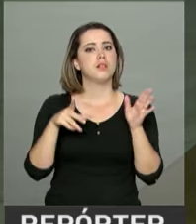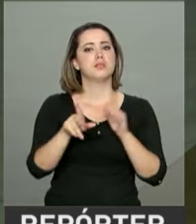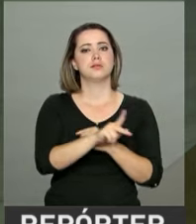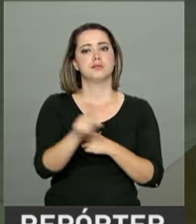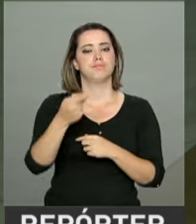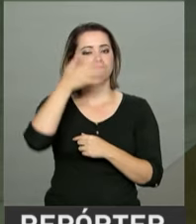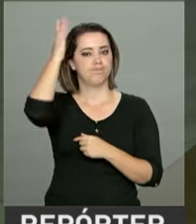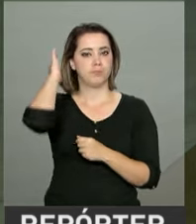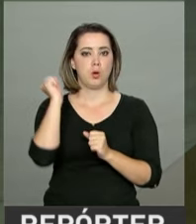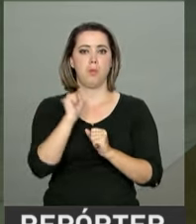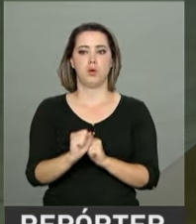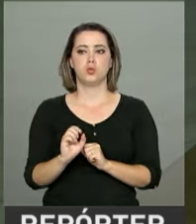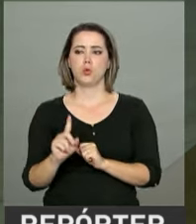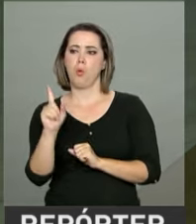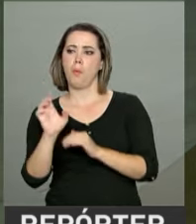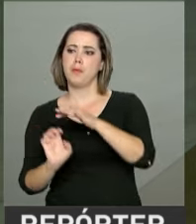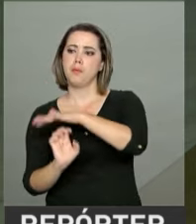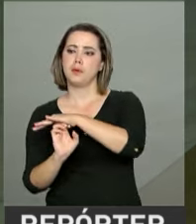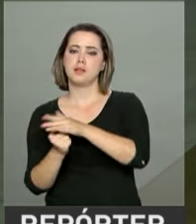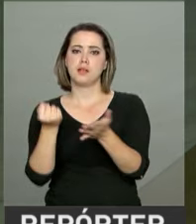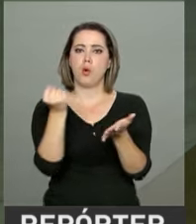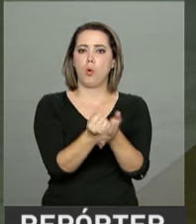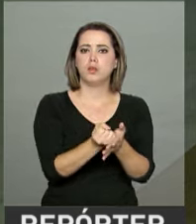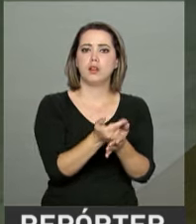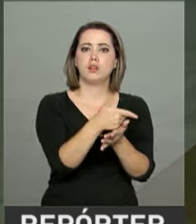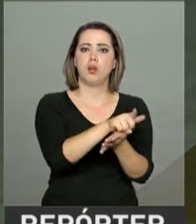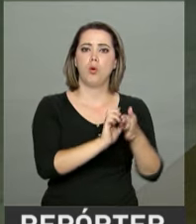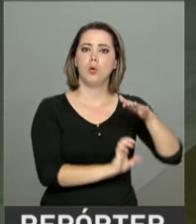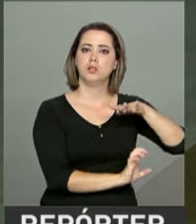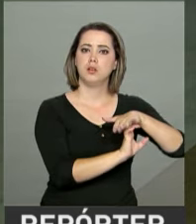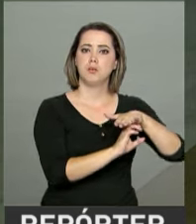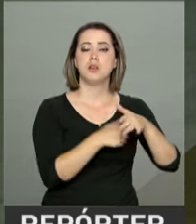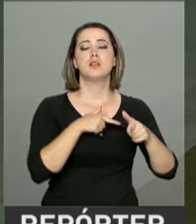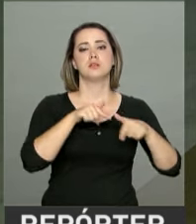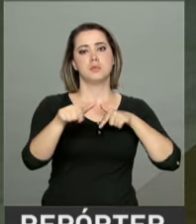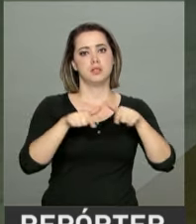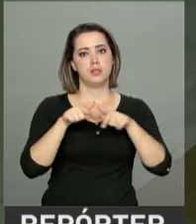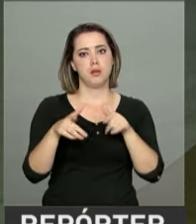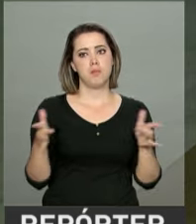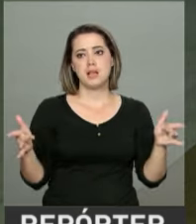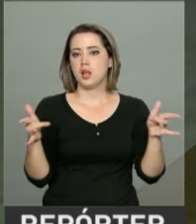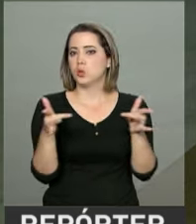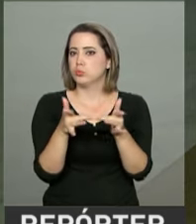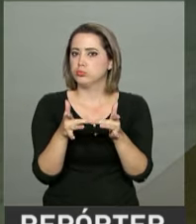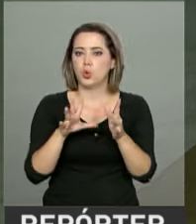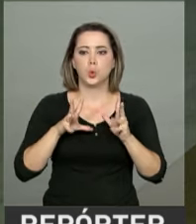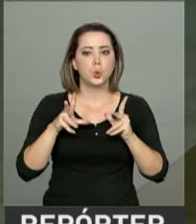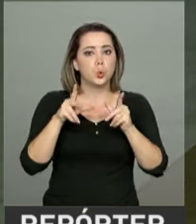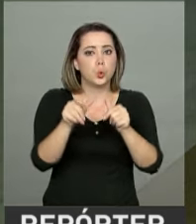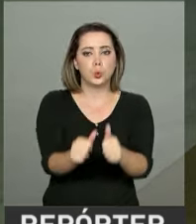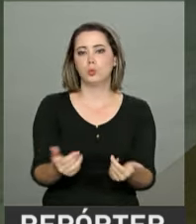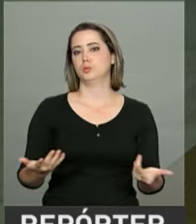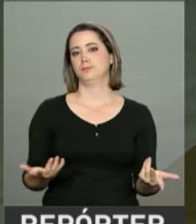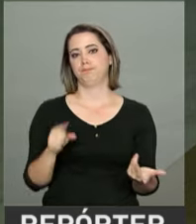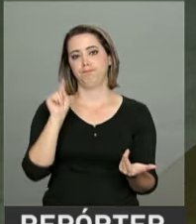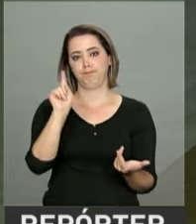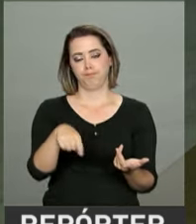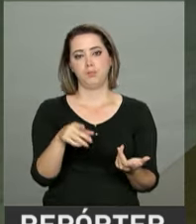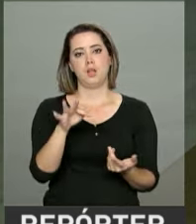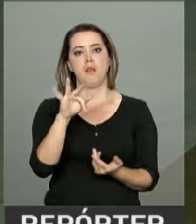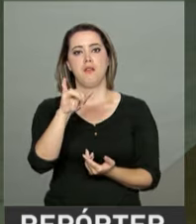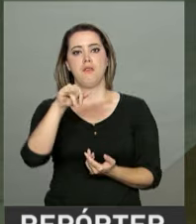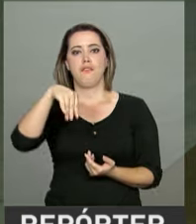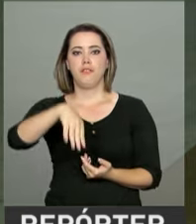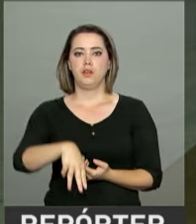empresa poderá contratar outra empresa para prestar serviços também nas atividades fim, ou seja,